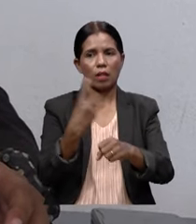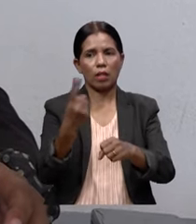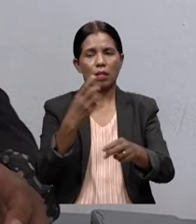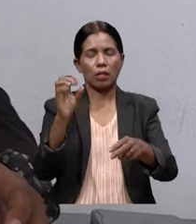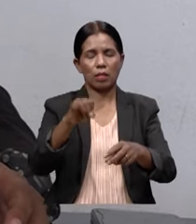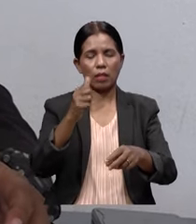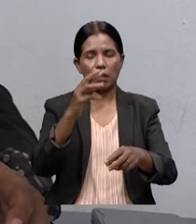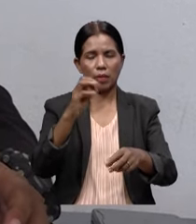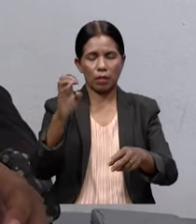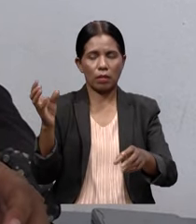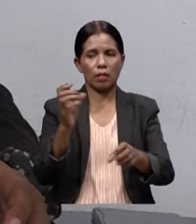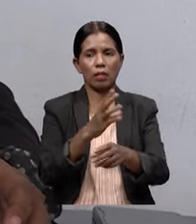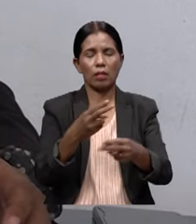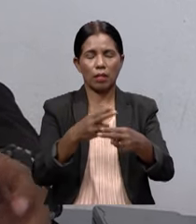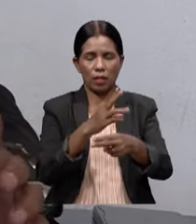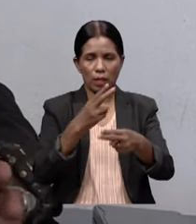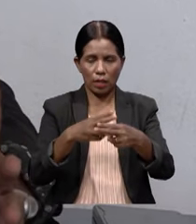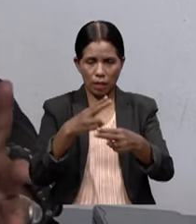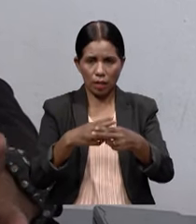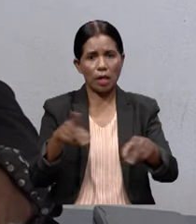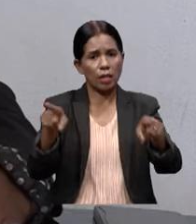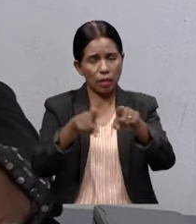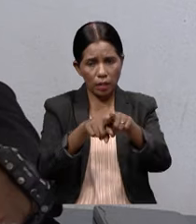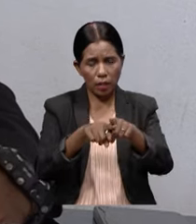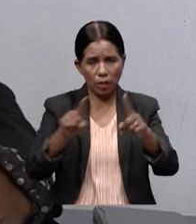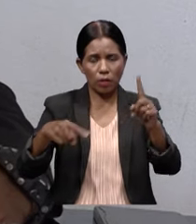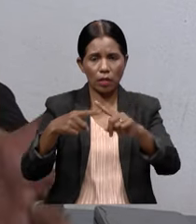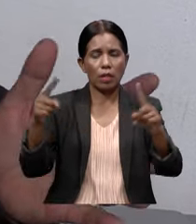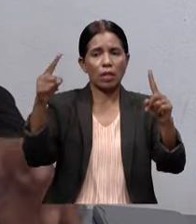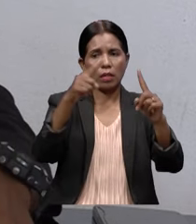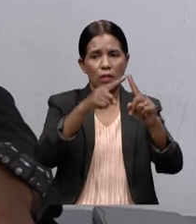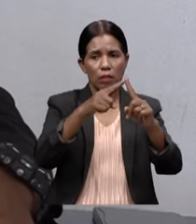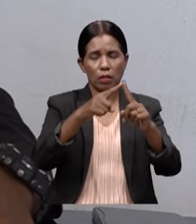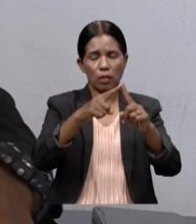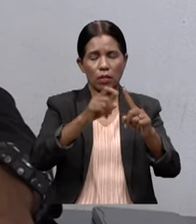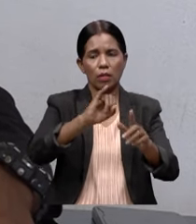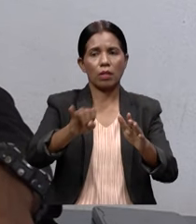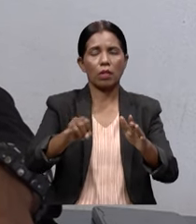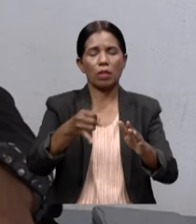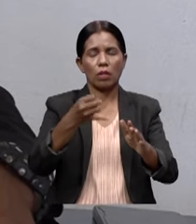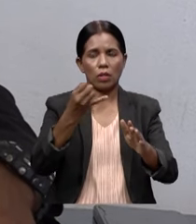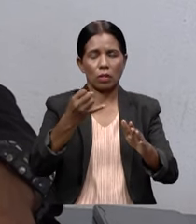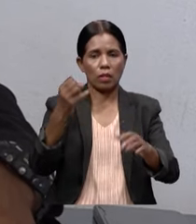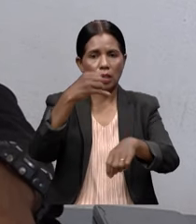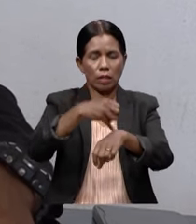Jaimito. Então, vai ir a quanto ia, joga ia